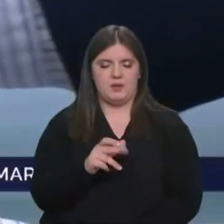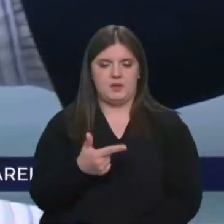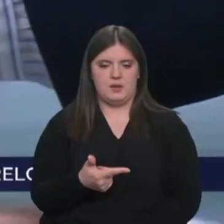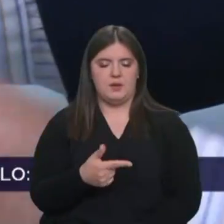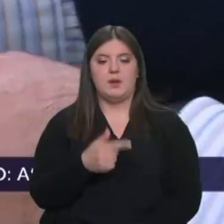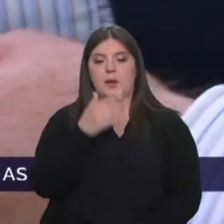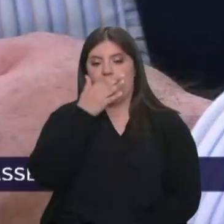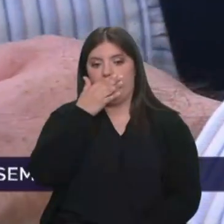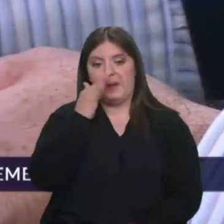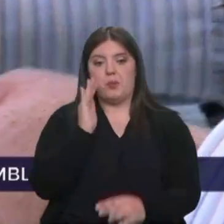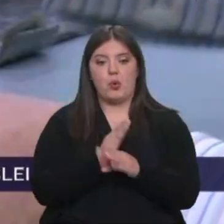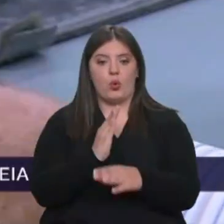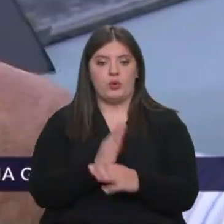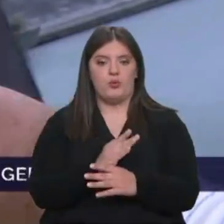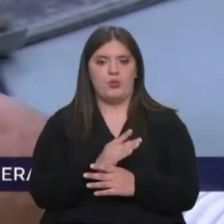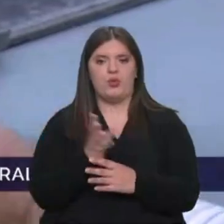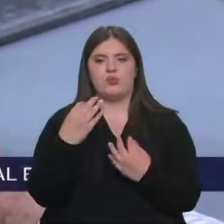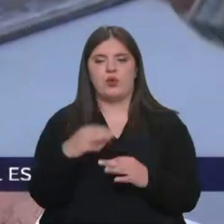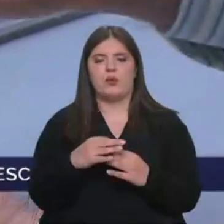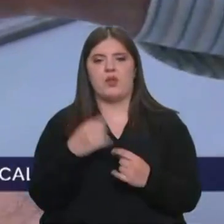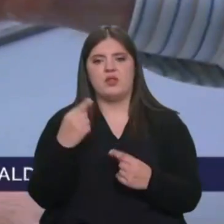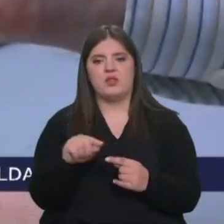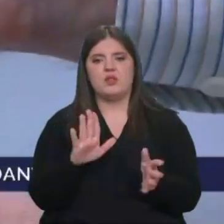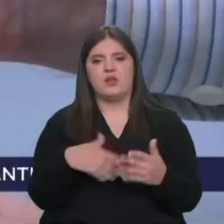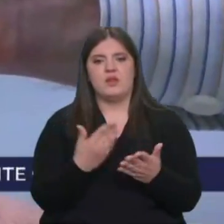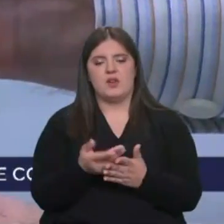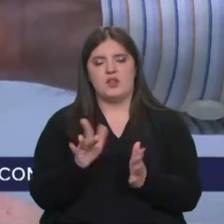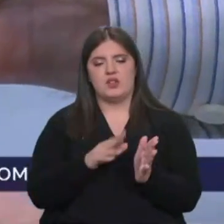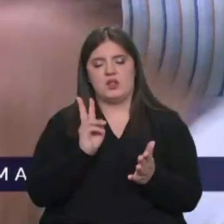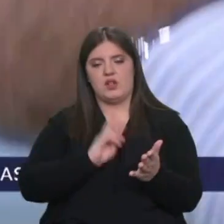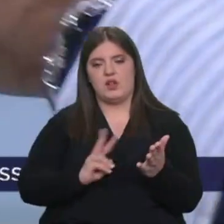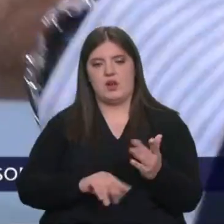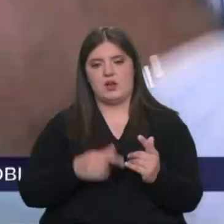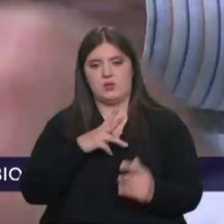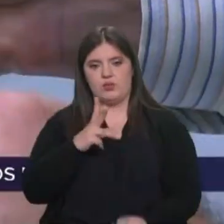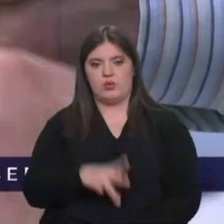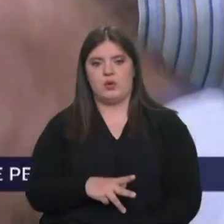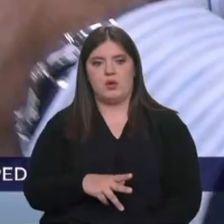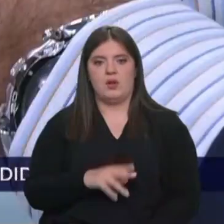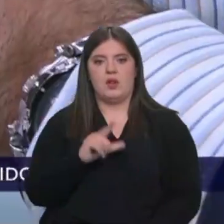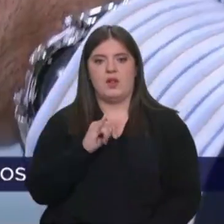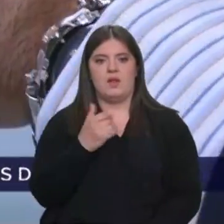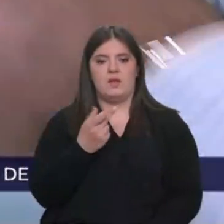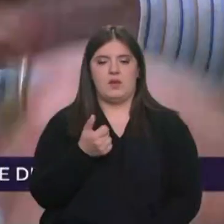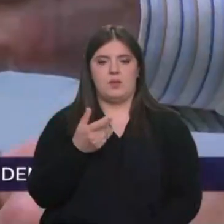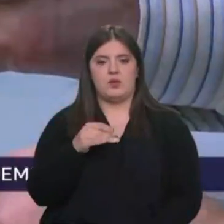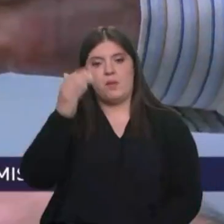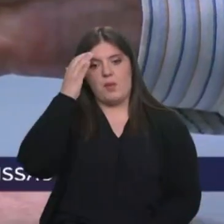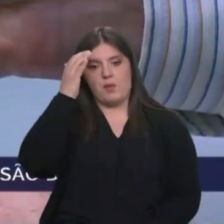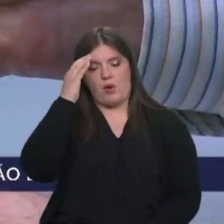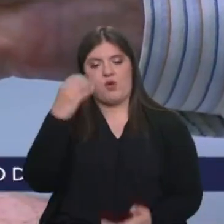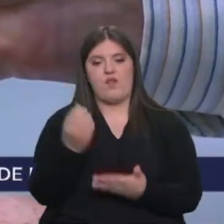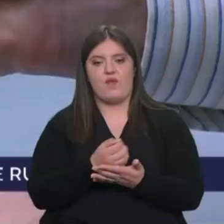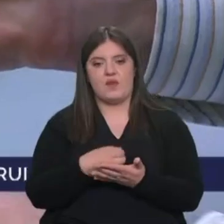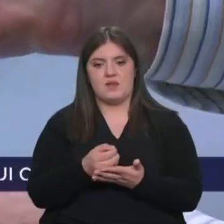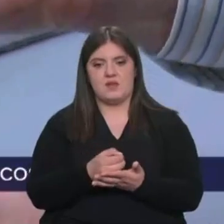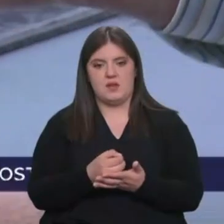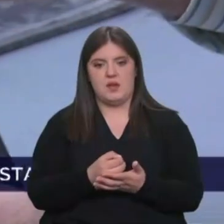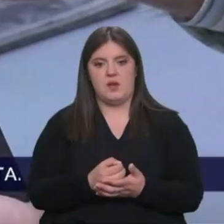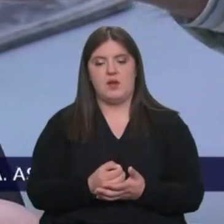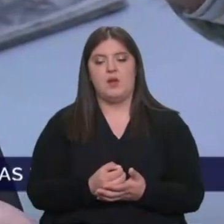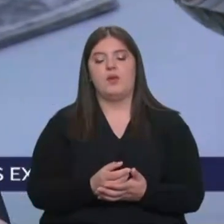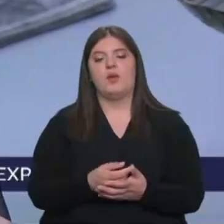Por último, porque não é muito vulgar, nós temos isto nas nossas ofertas literárias em Portugal, Lívia Borges, A Mória e o Vazio, da